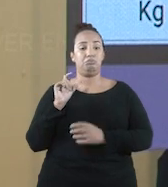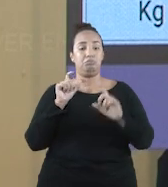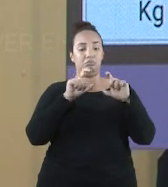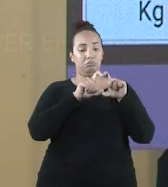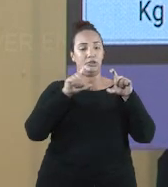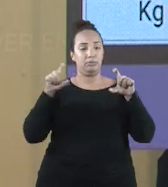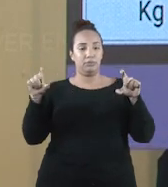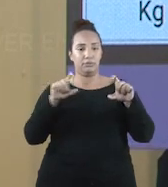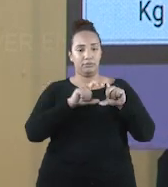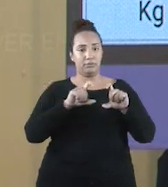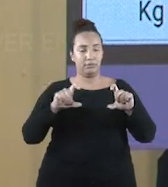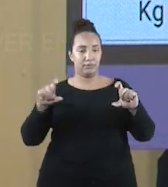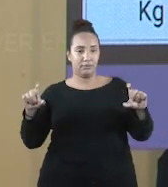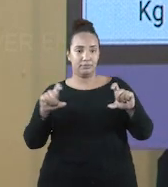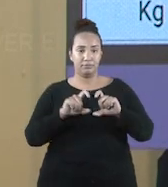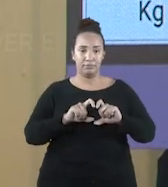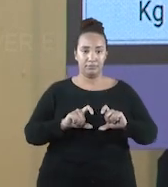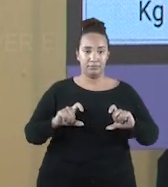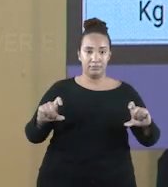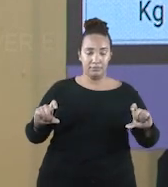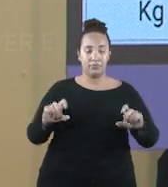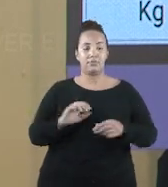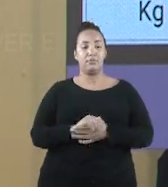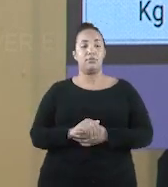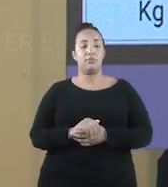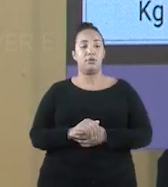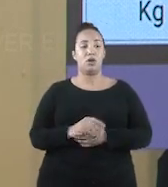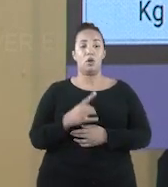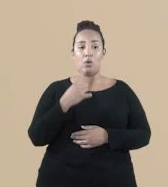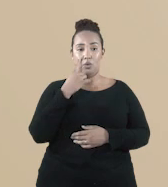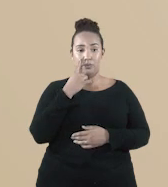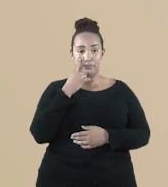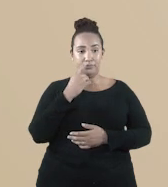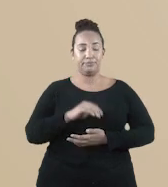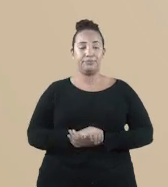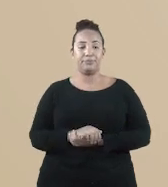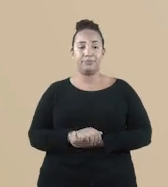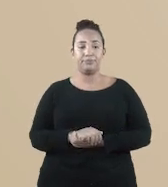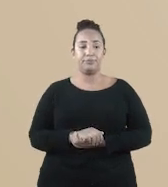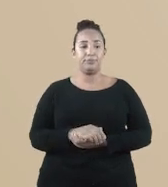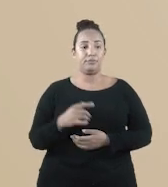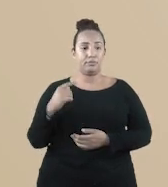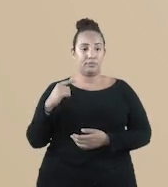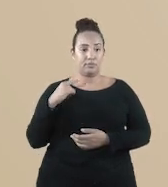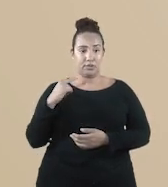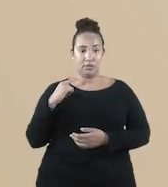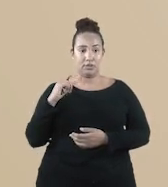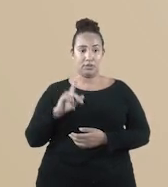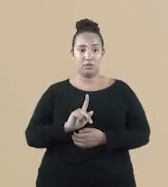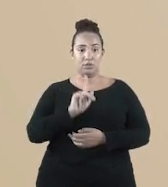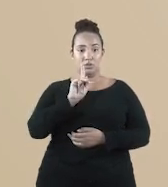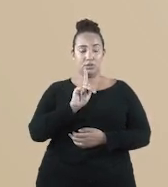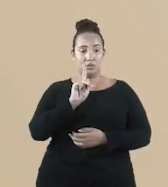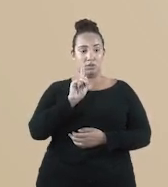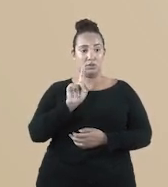unidades. Lembrando que prefixo é a palavra que vem antes. Temos o quilo, o hecto,